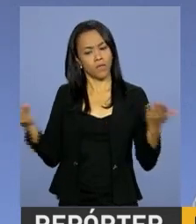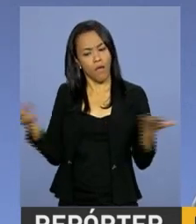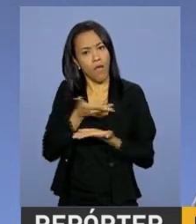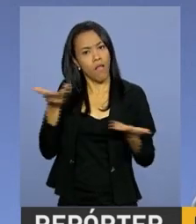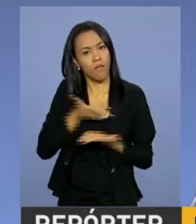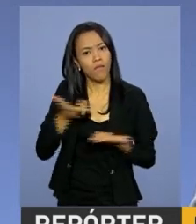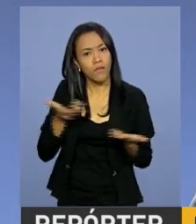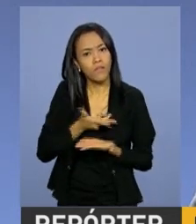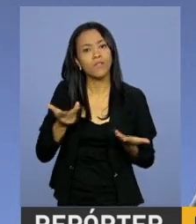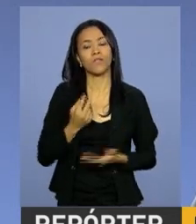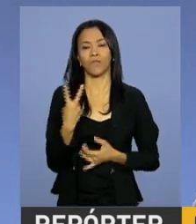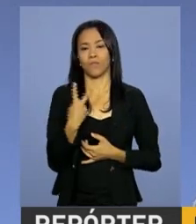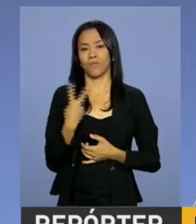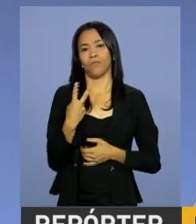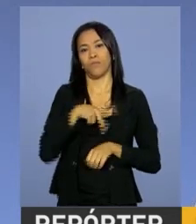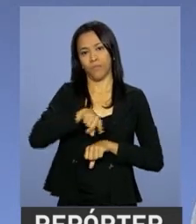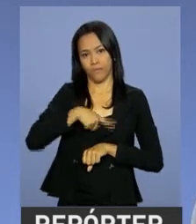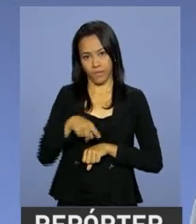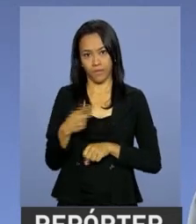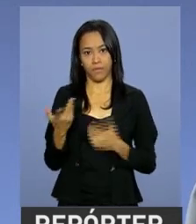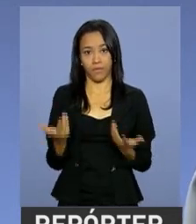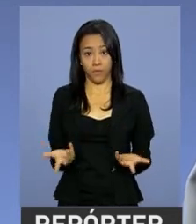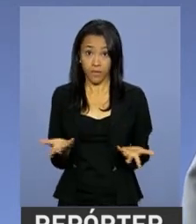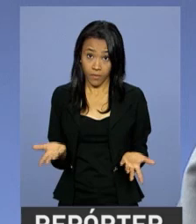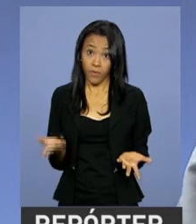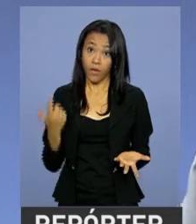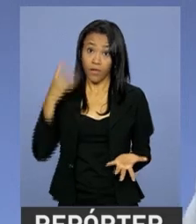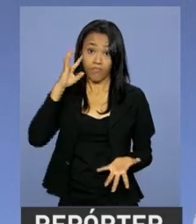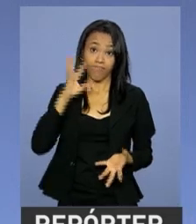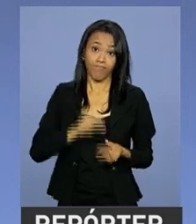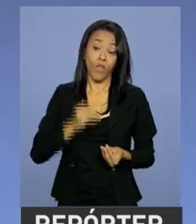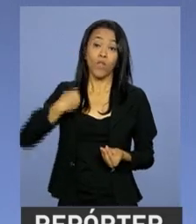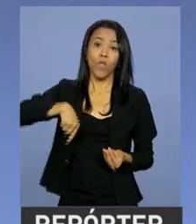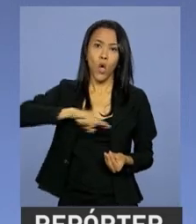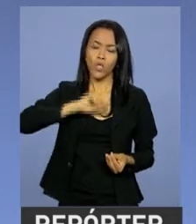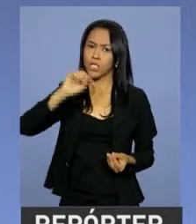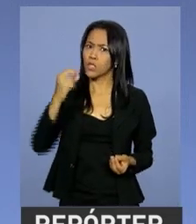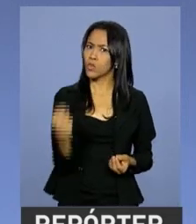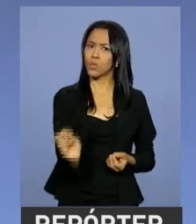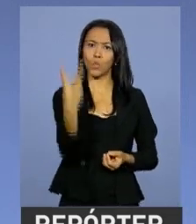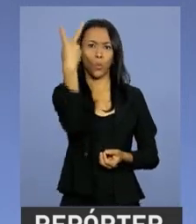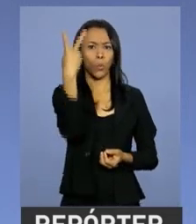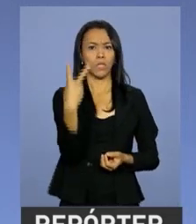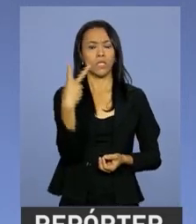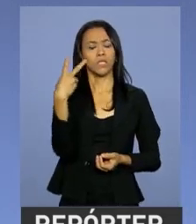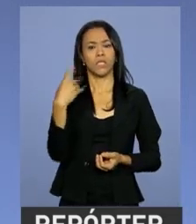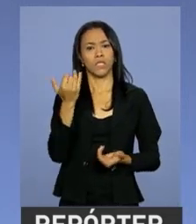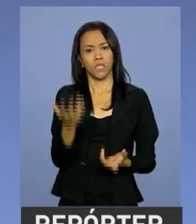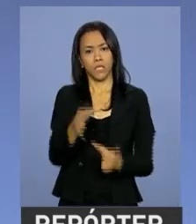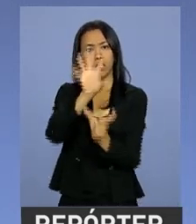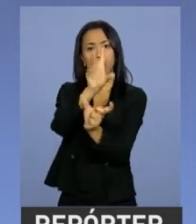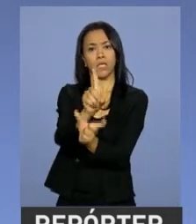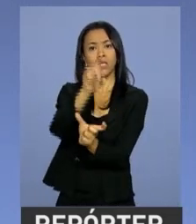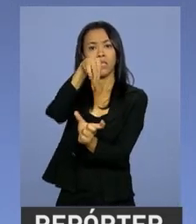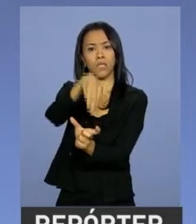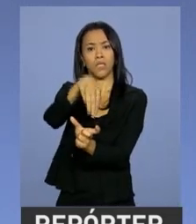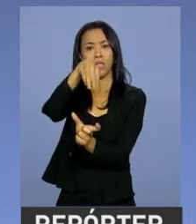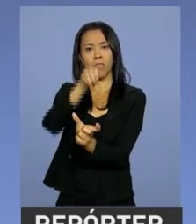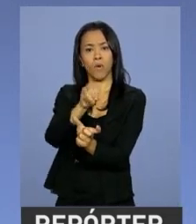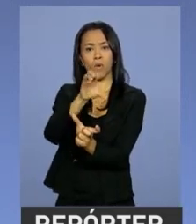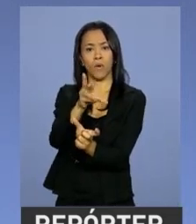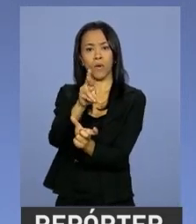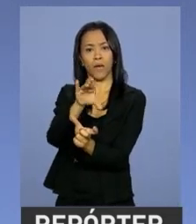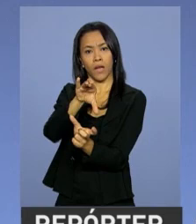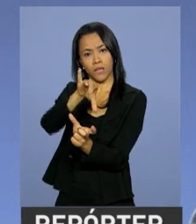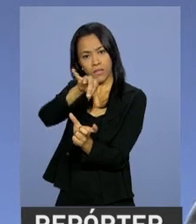entre Brasil e Estados Unidos. Afinal, somos duas das maiores democracias e economias do mundo. E